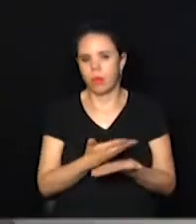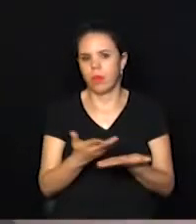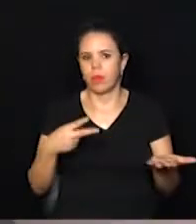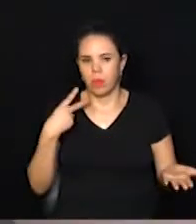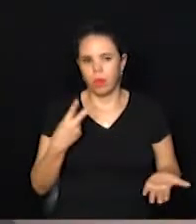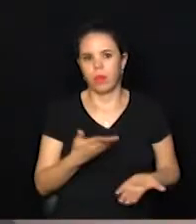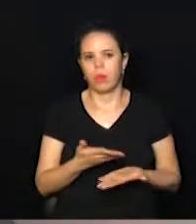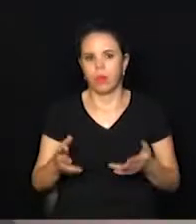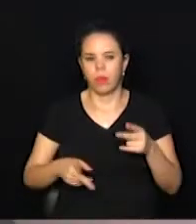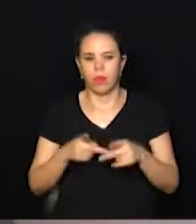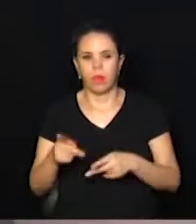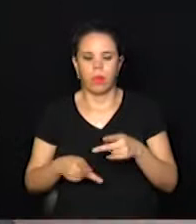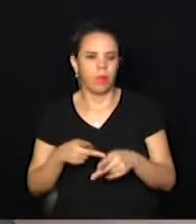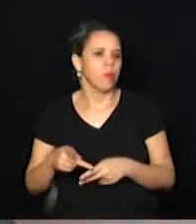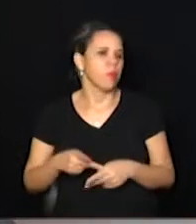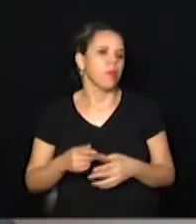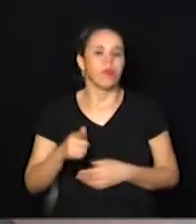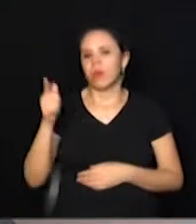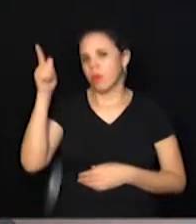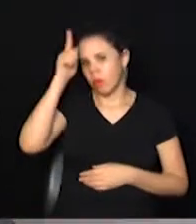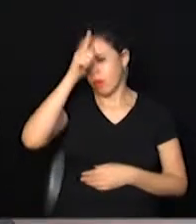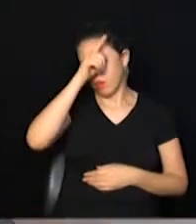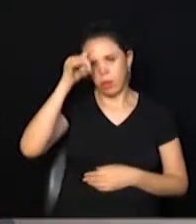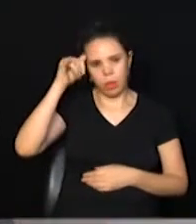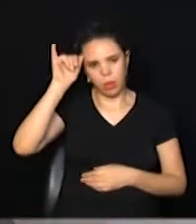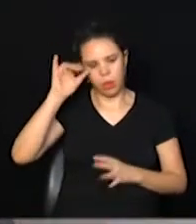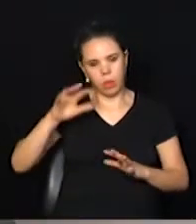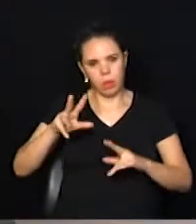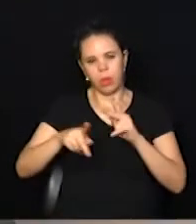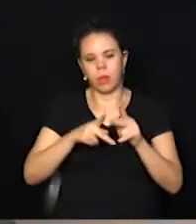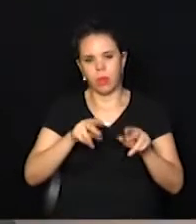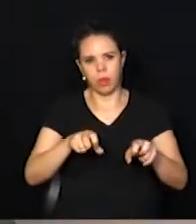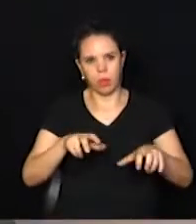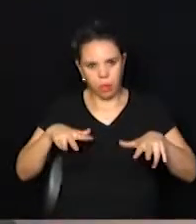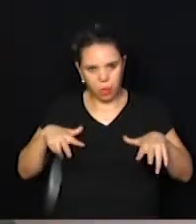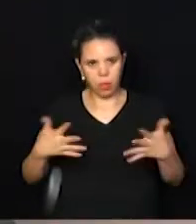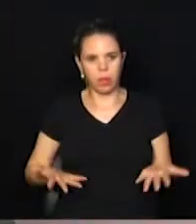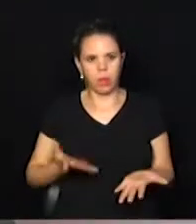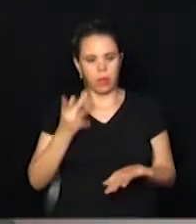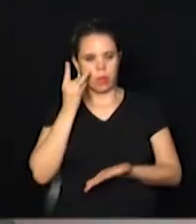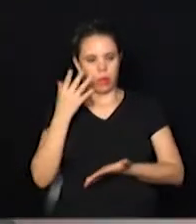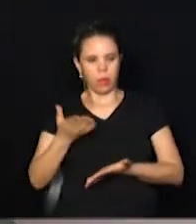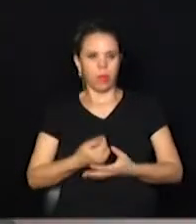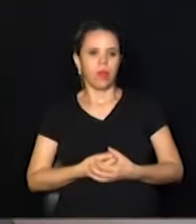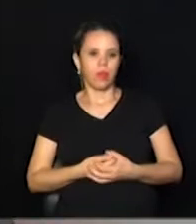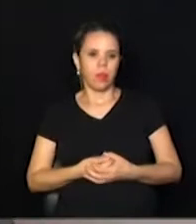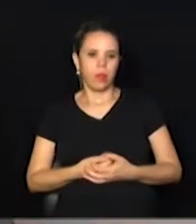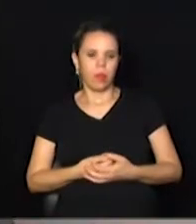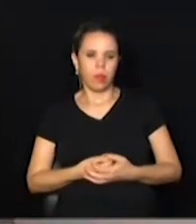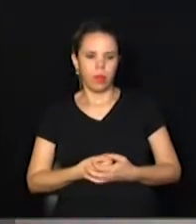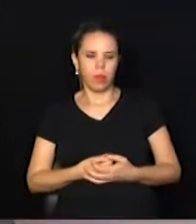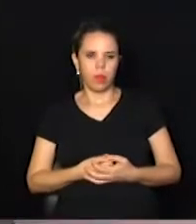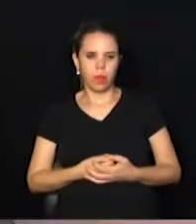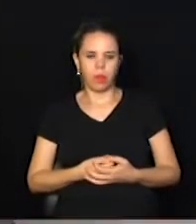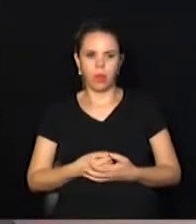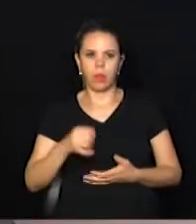vereadores Gustavo Peta, Paulo Búfalo e toda a companheirada aqui presente, companheira